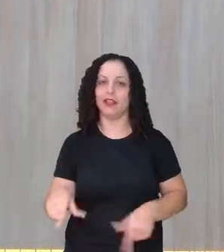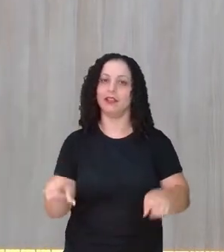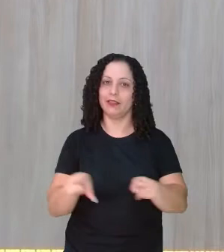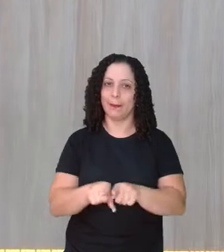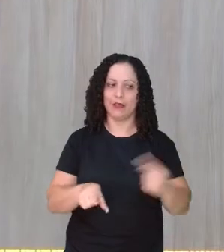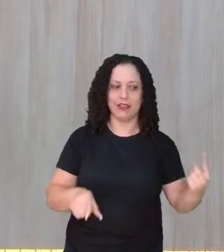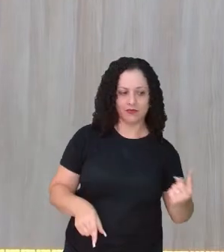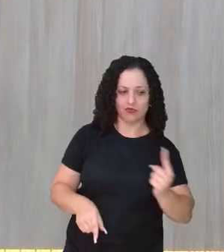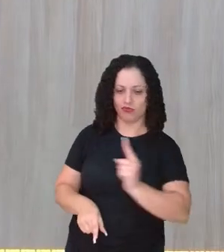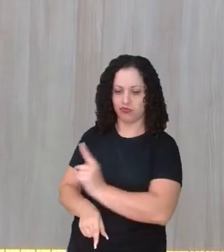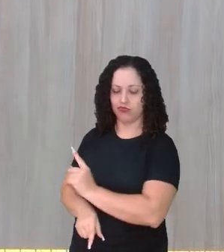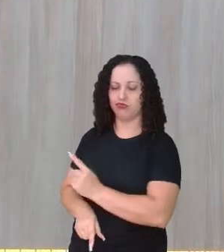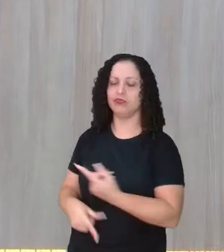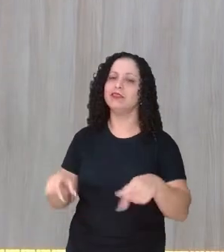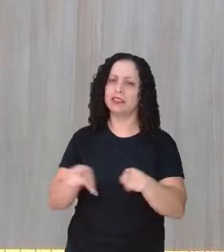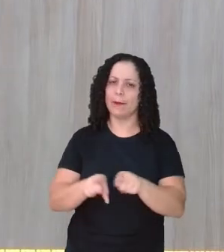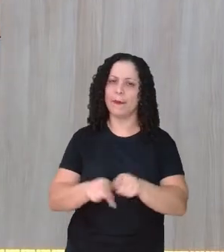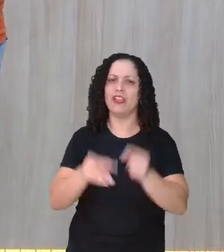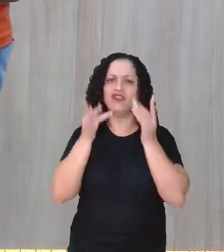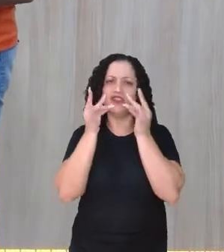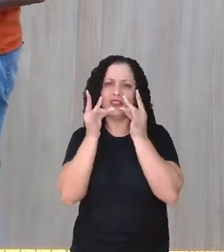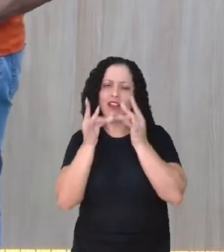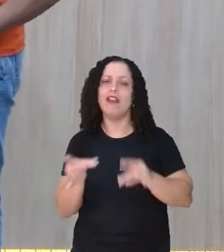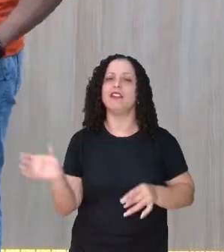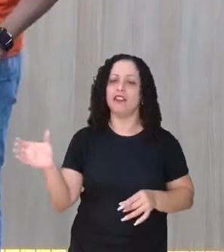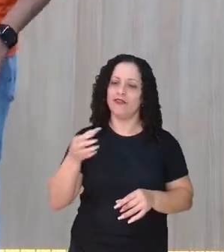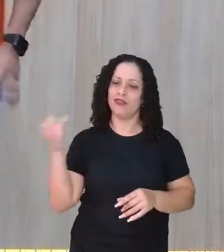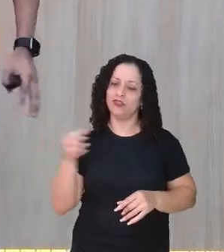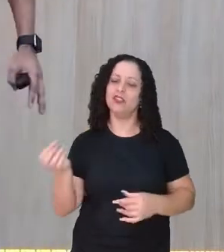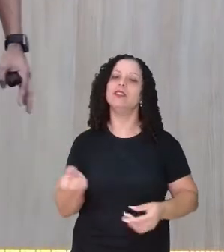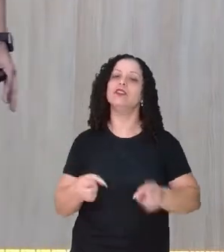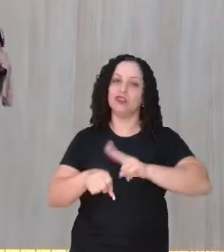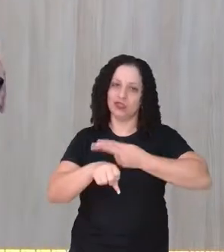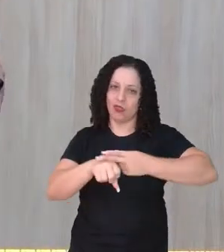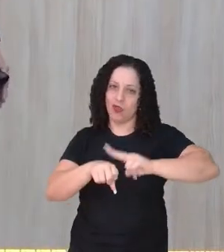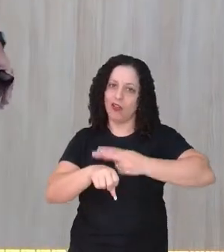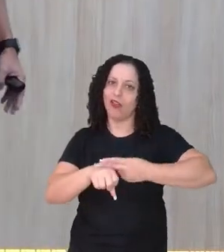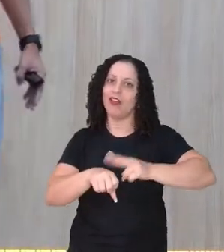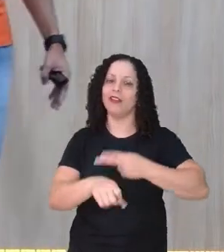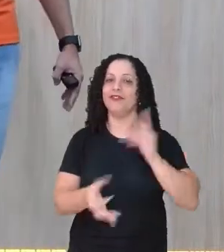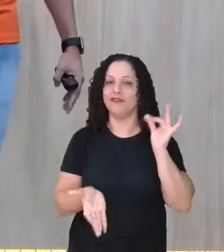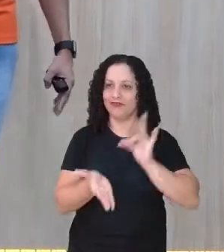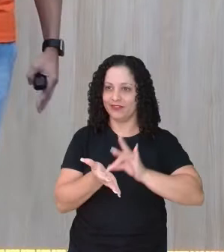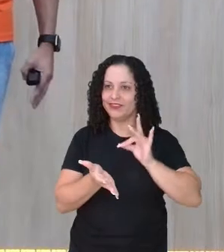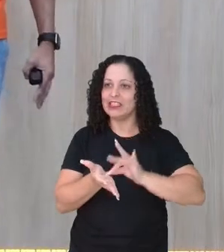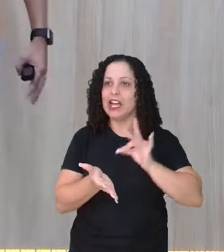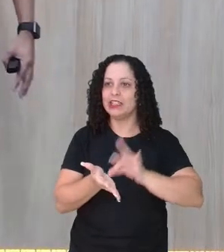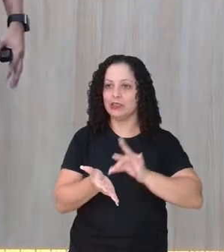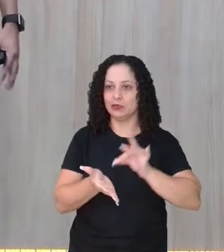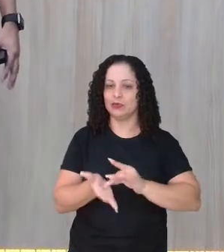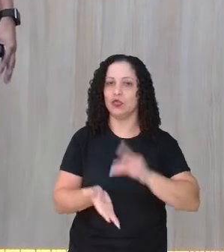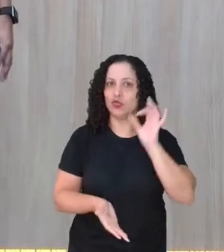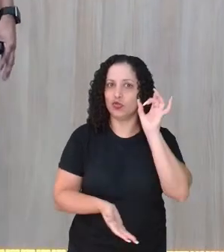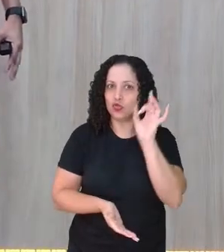fazer com o chiclete, com o refrigerante e com o chocolate. Realmente, se ele ficou só